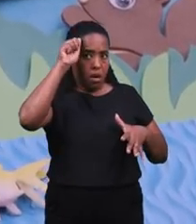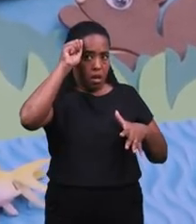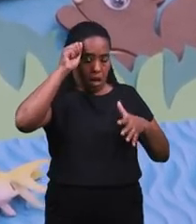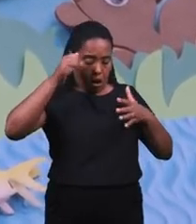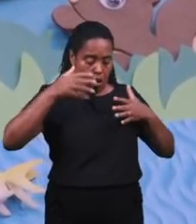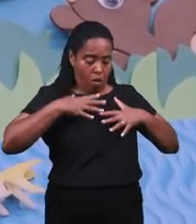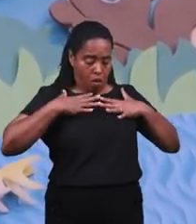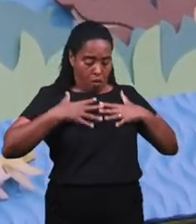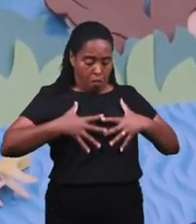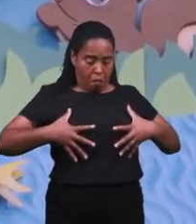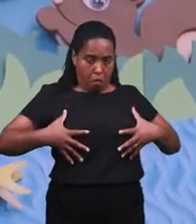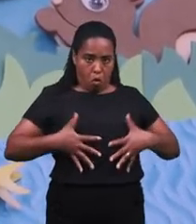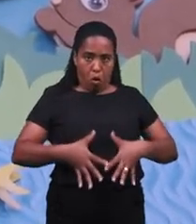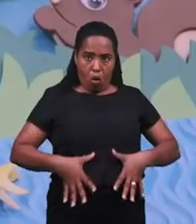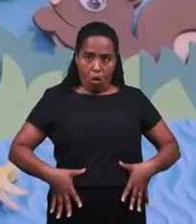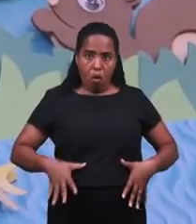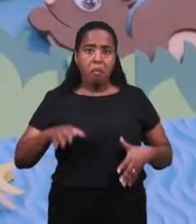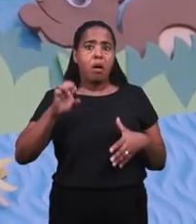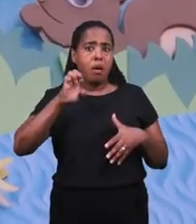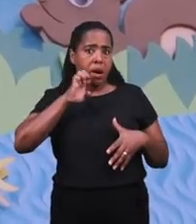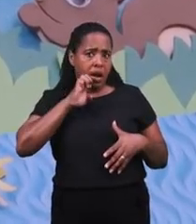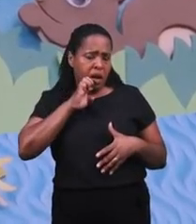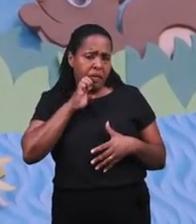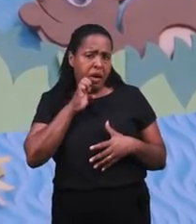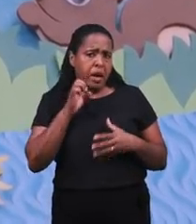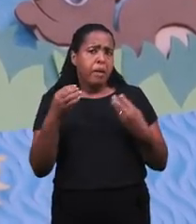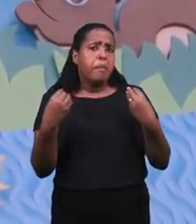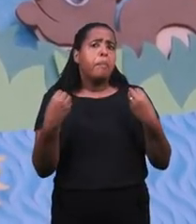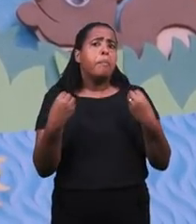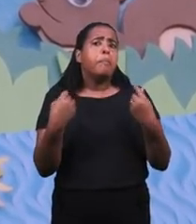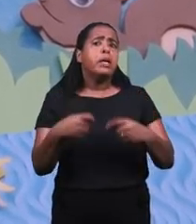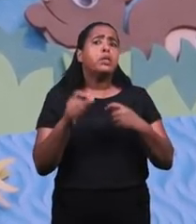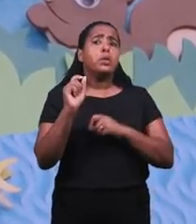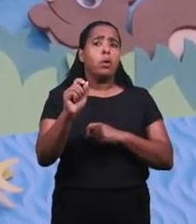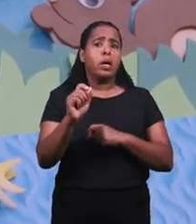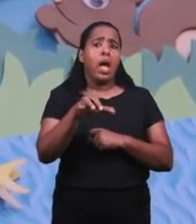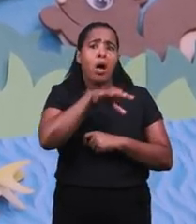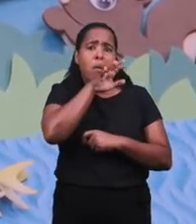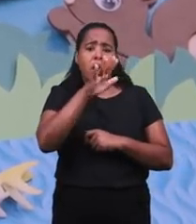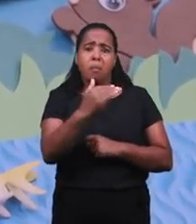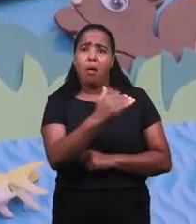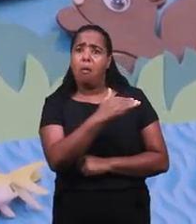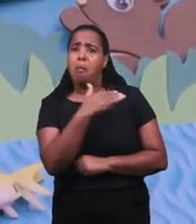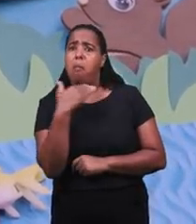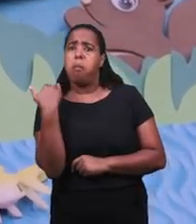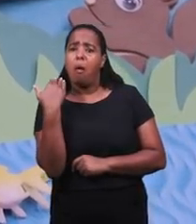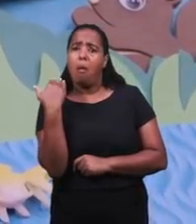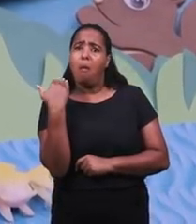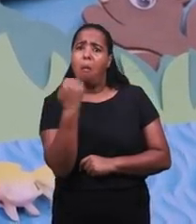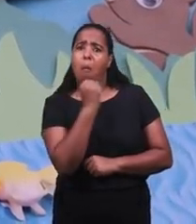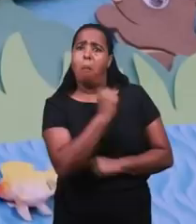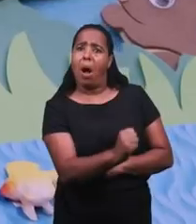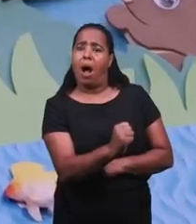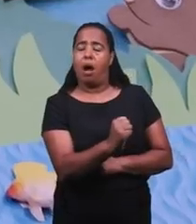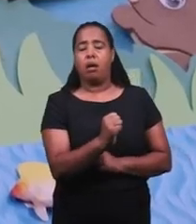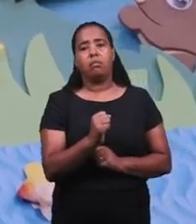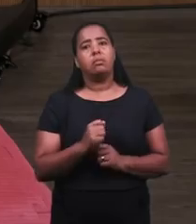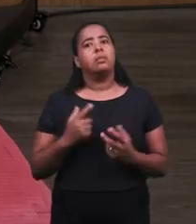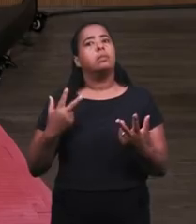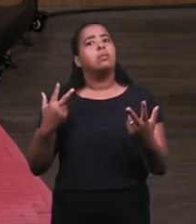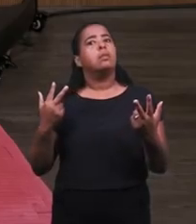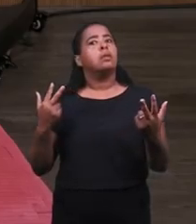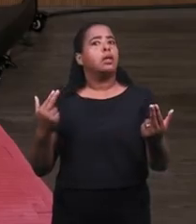que morrer para Deus fazer vestes para eles. E da mesma forma que este animal morreu aqui, um